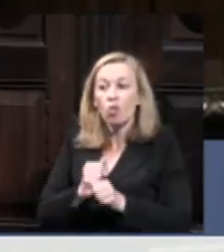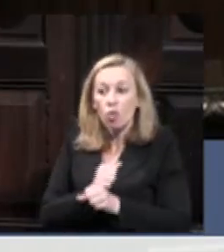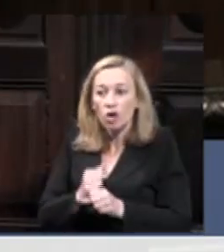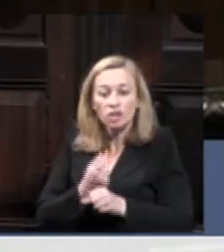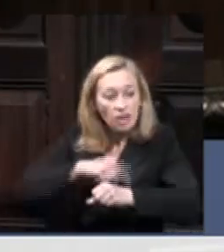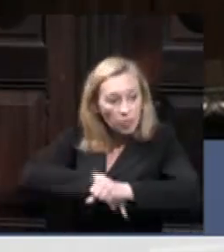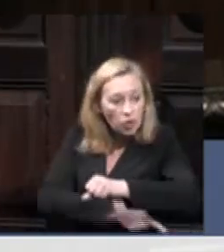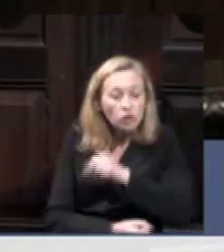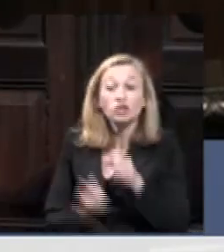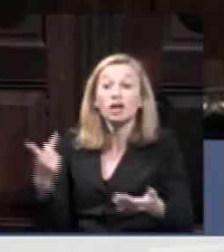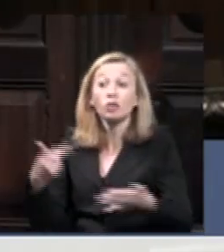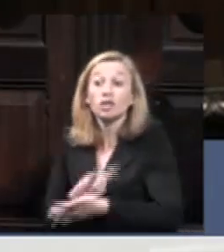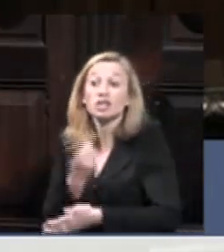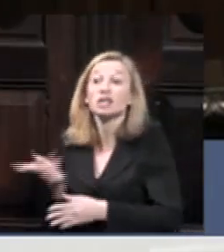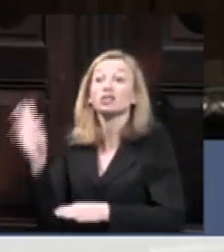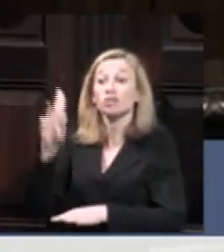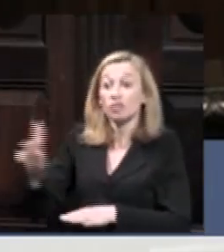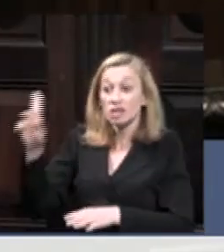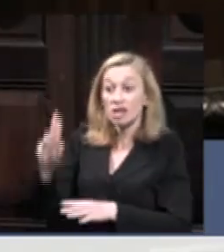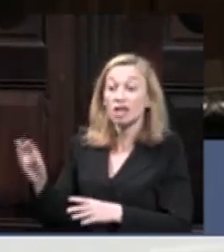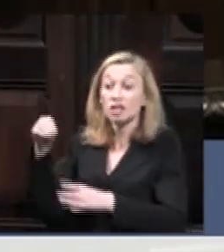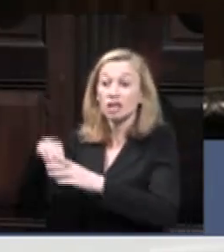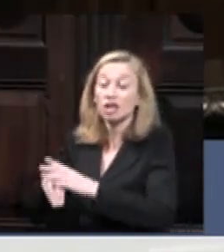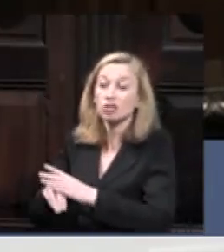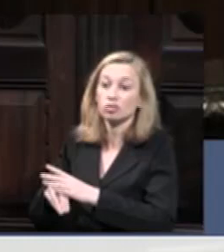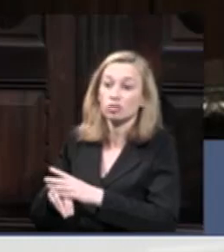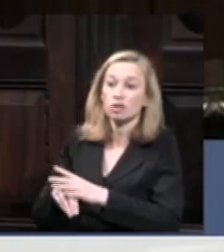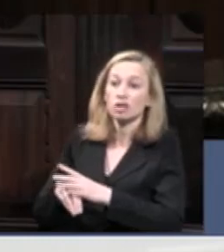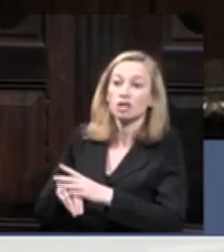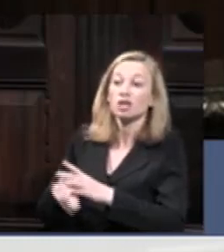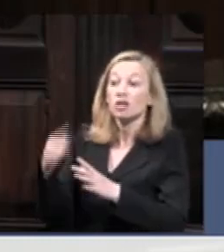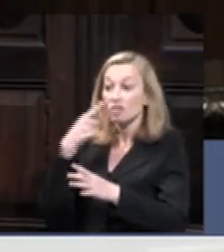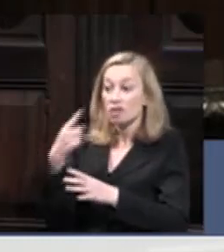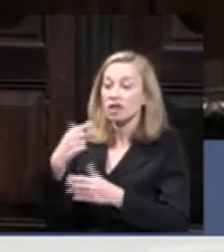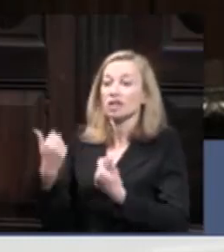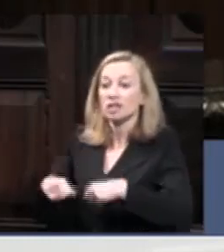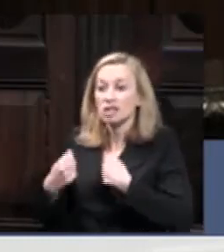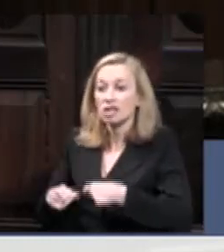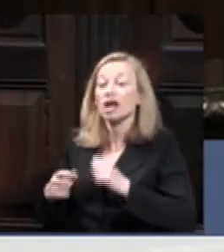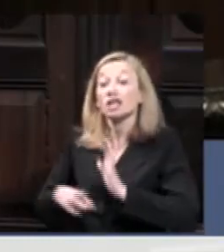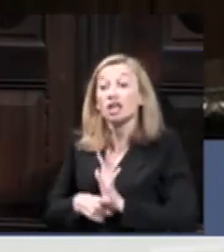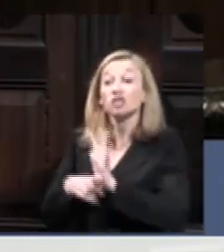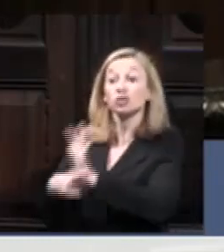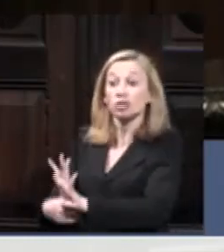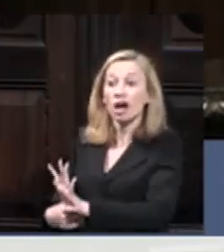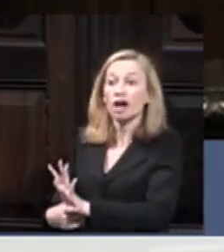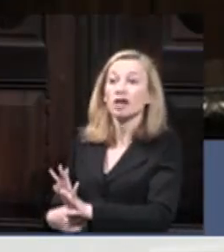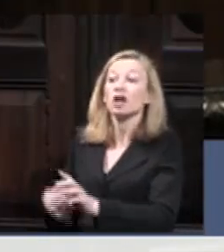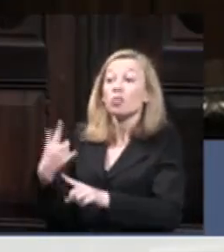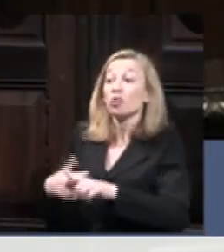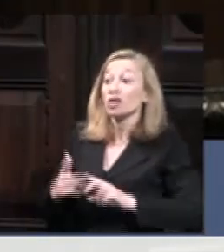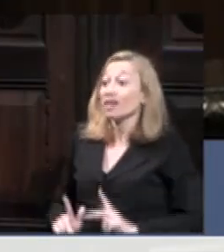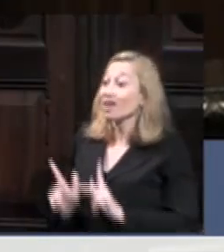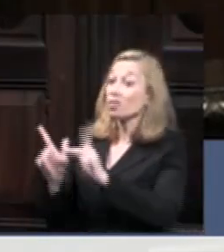no que está acontecendo, porque as universidades alegam estar vivendo praticamente a mesma situação